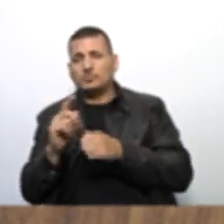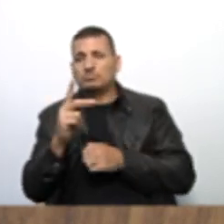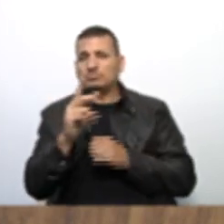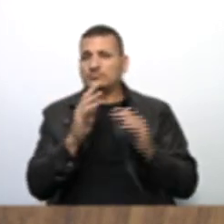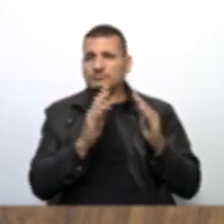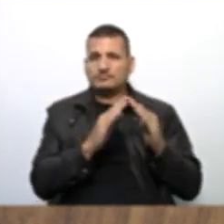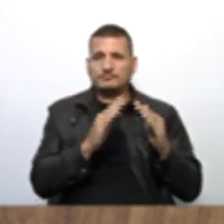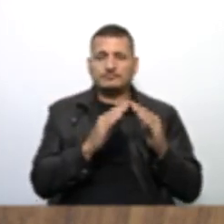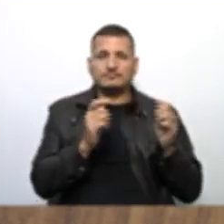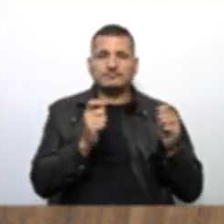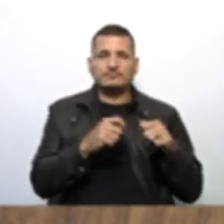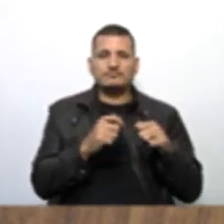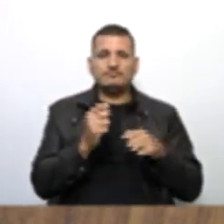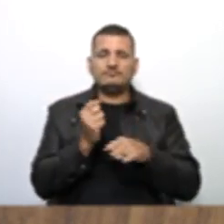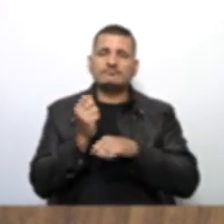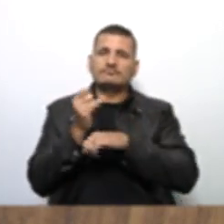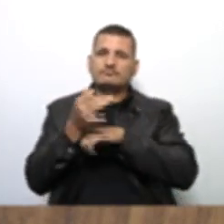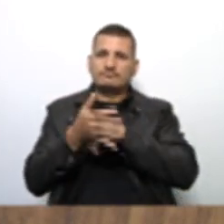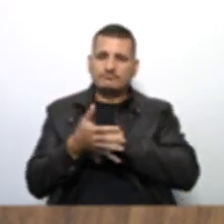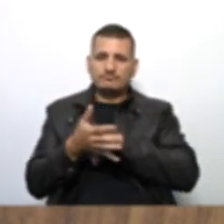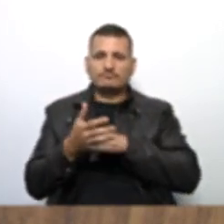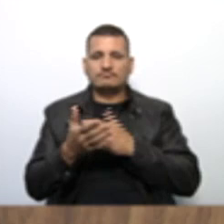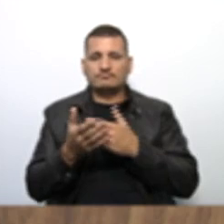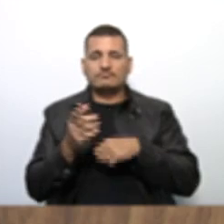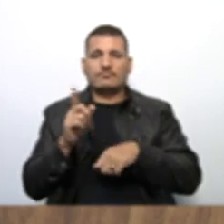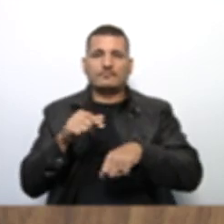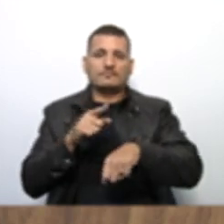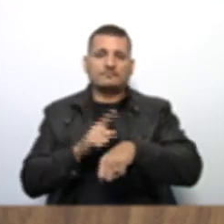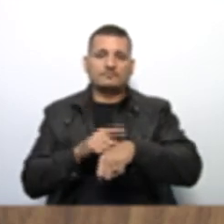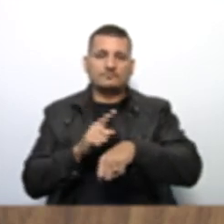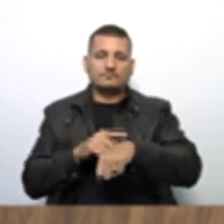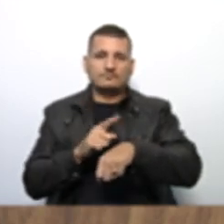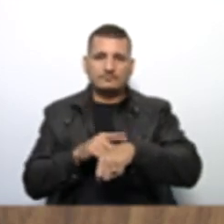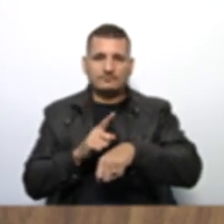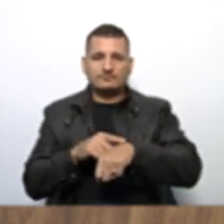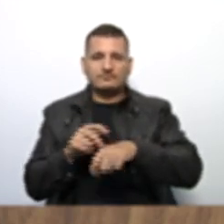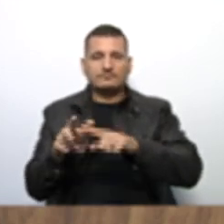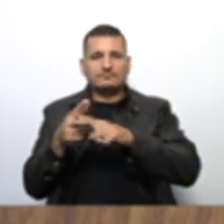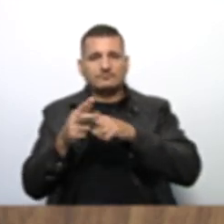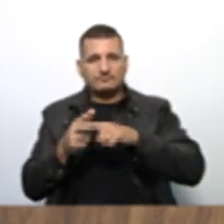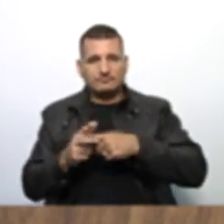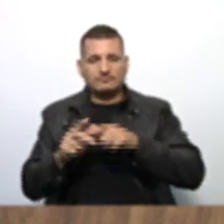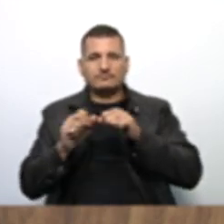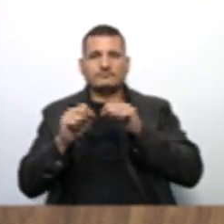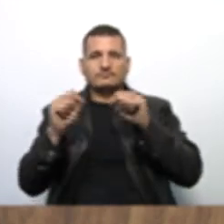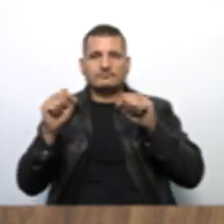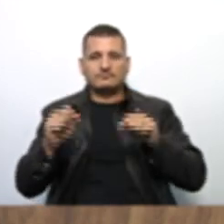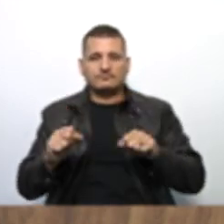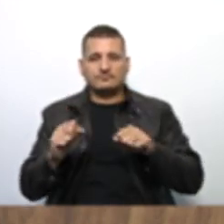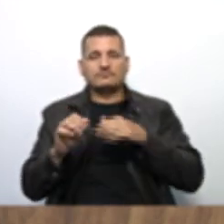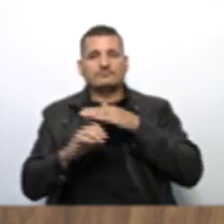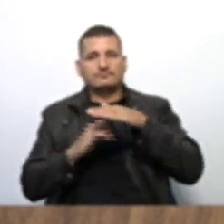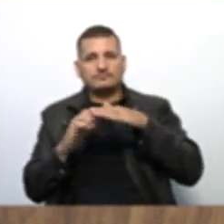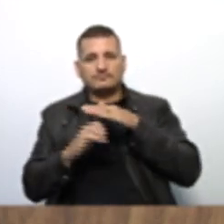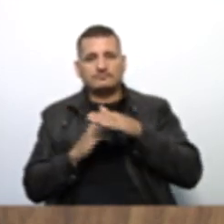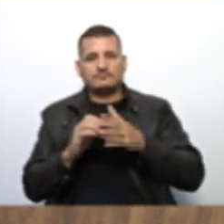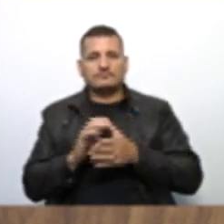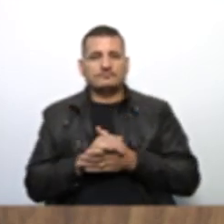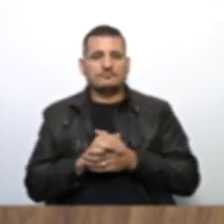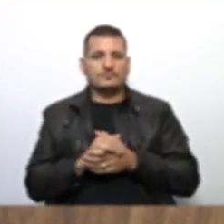casa, geralmente de madrugada, né, professor? Que é o horário que o pessoal está dando manutenção nos sistemas aí para as grandes empresas,